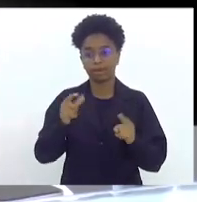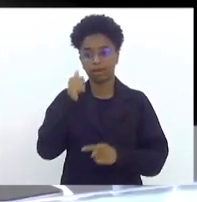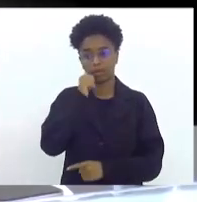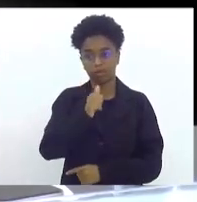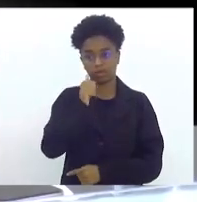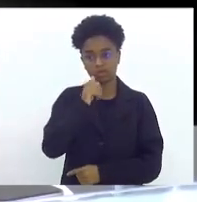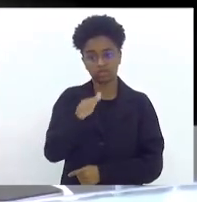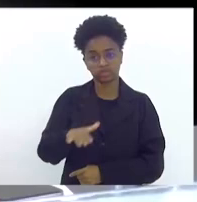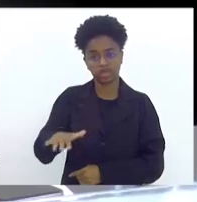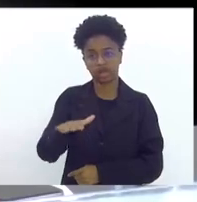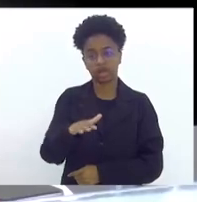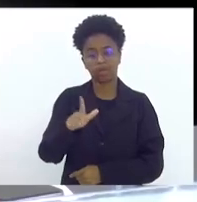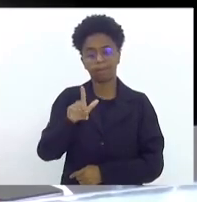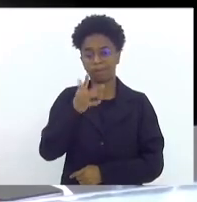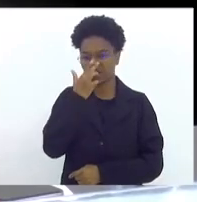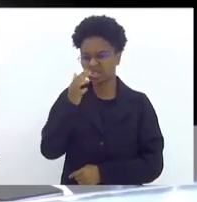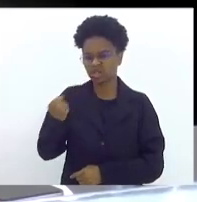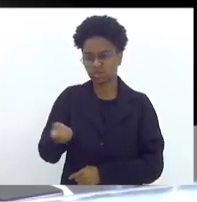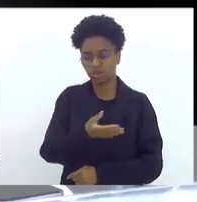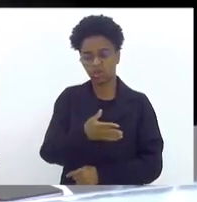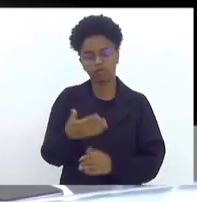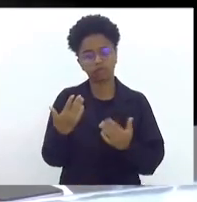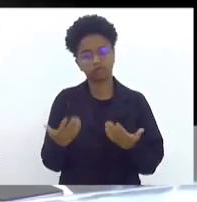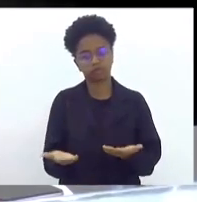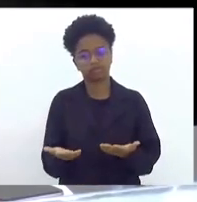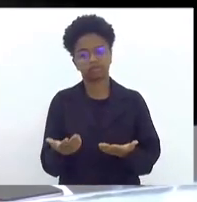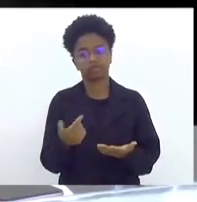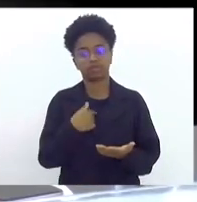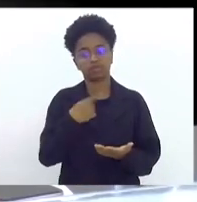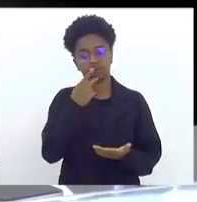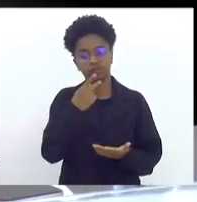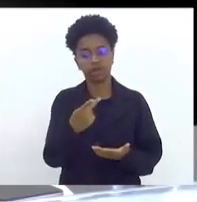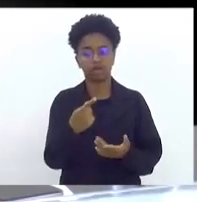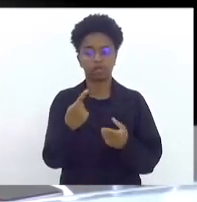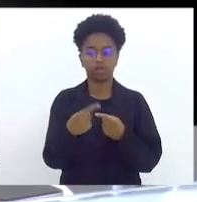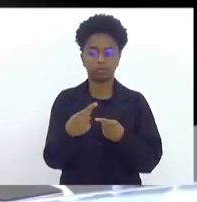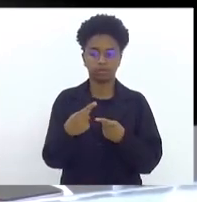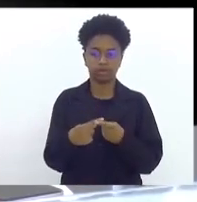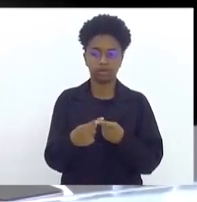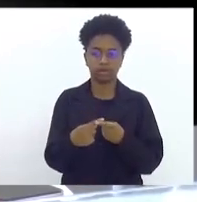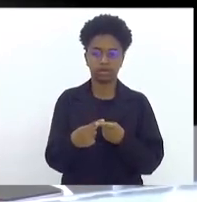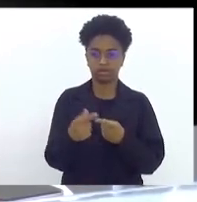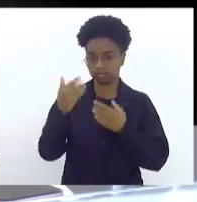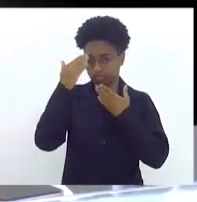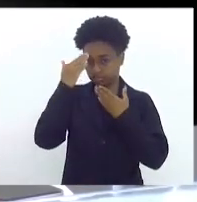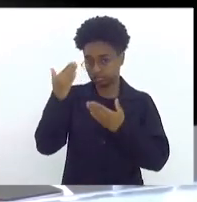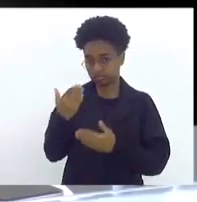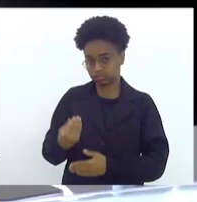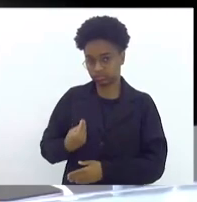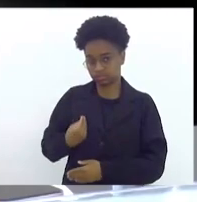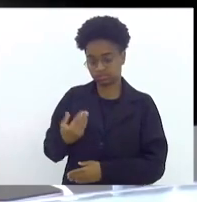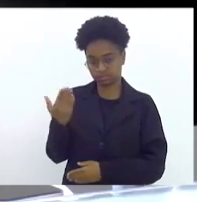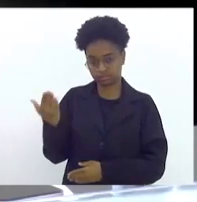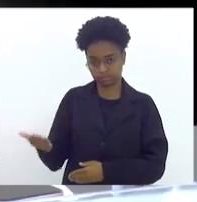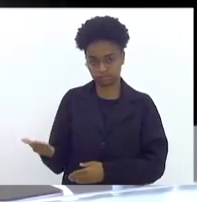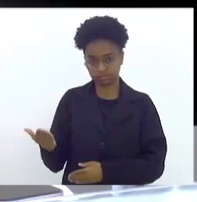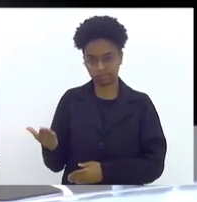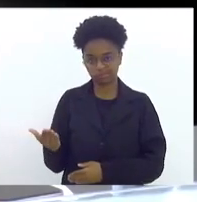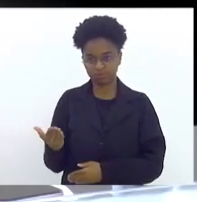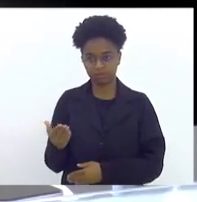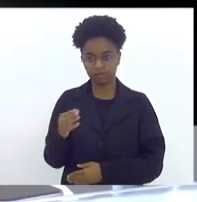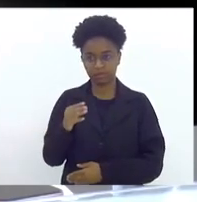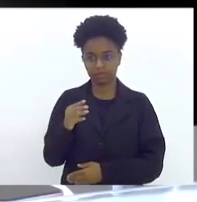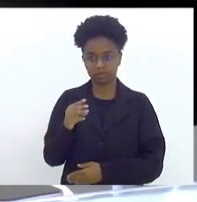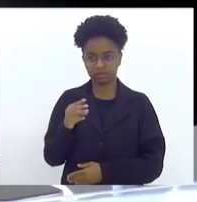a mulheres no geral isso é recente então eu falo isso até porque o nosso agradecimento Inclusive a participação do doutor